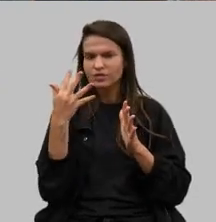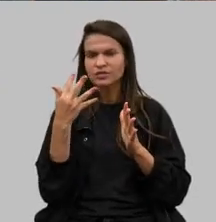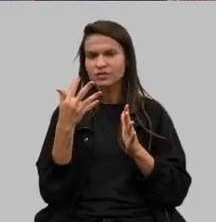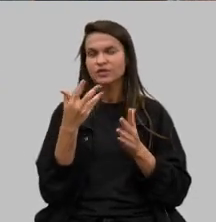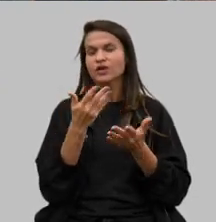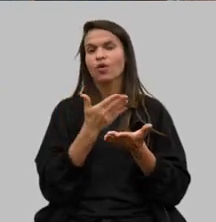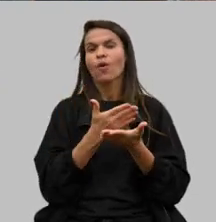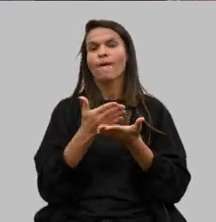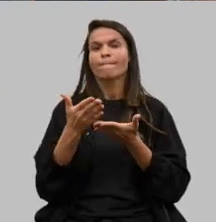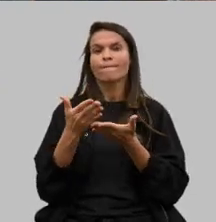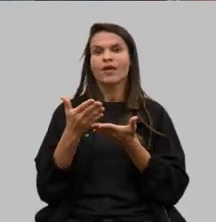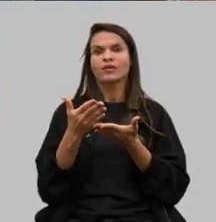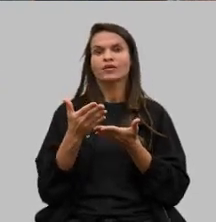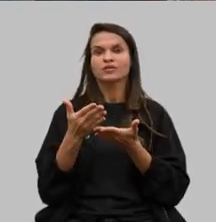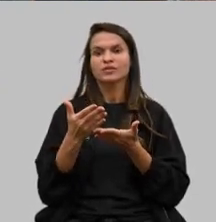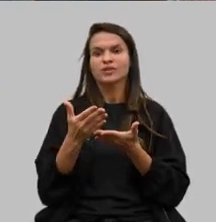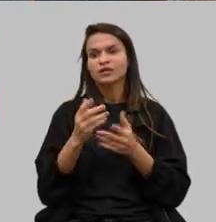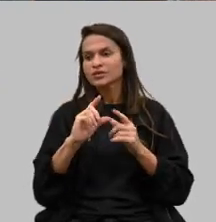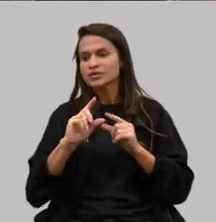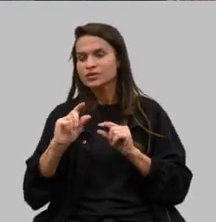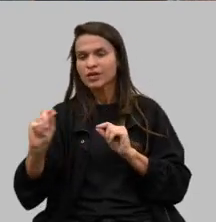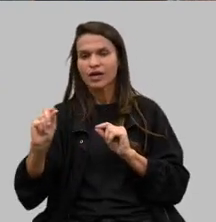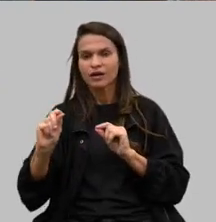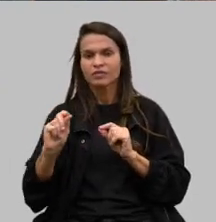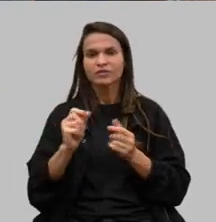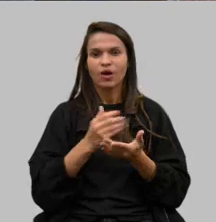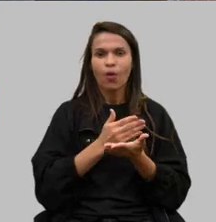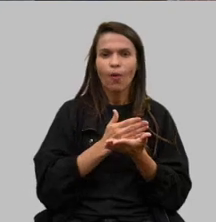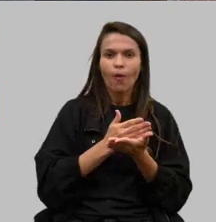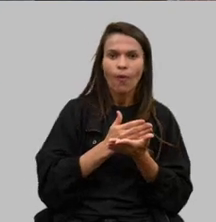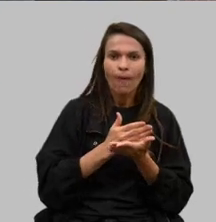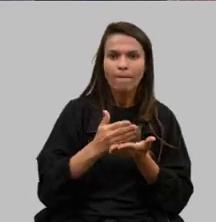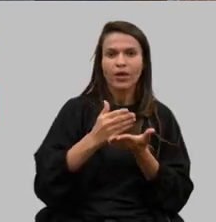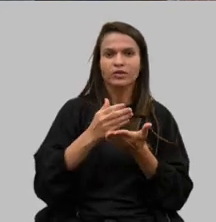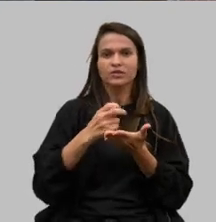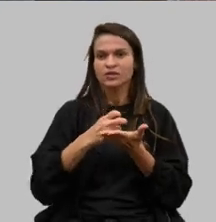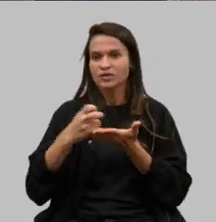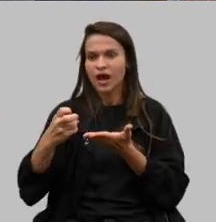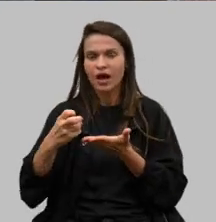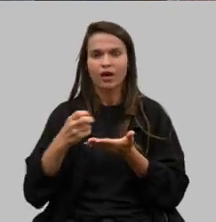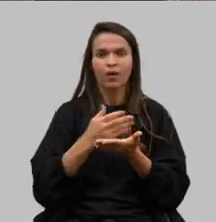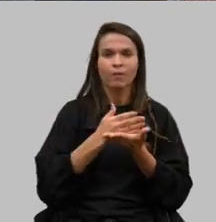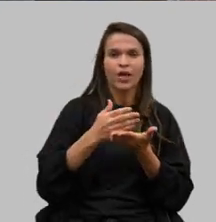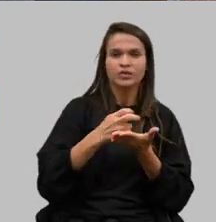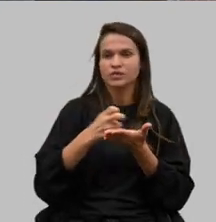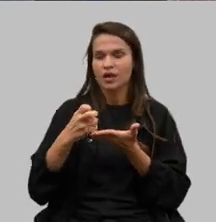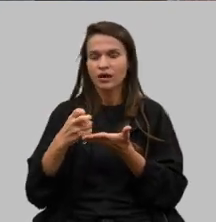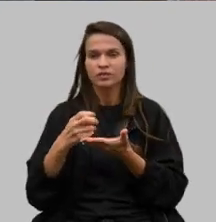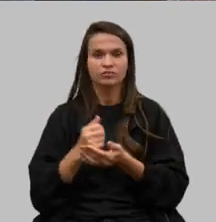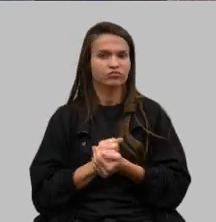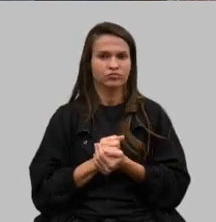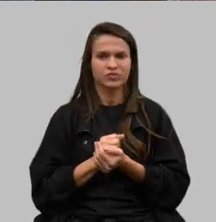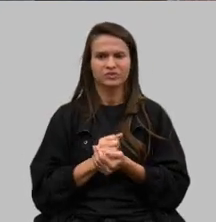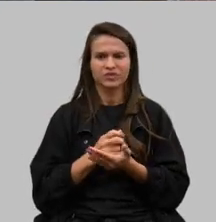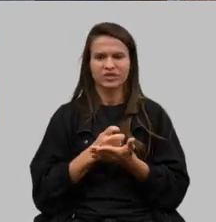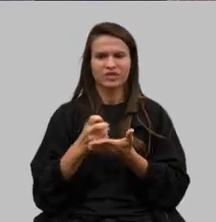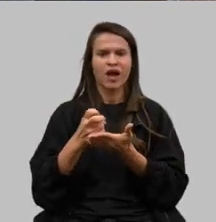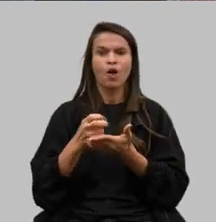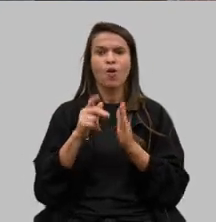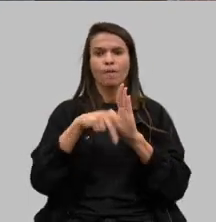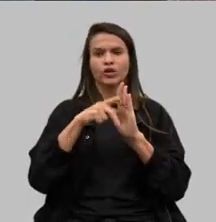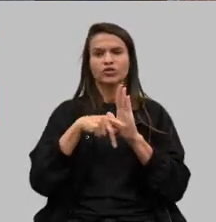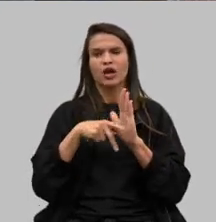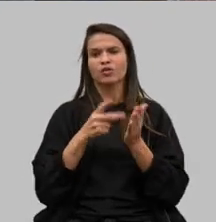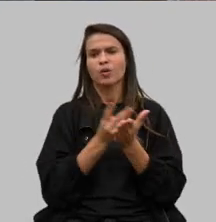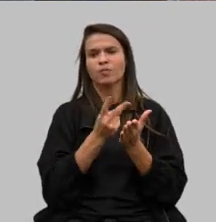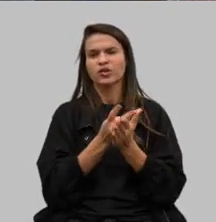você começa sai você começa sai né não não vai me dizer que saiu Saiu mas o o o projeto era o mesmo então não